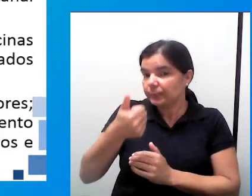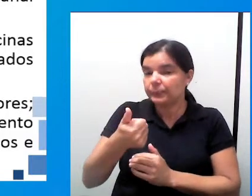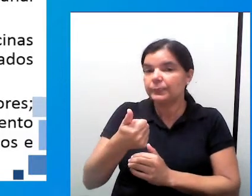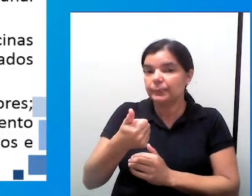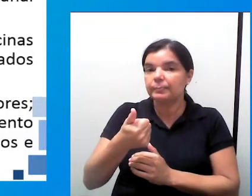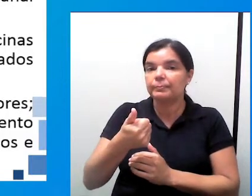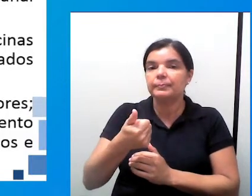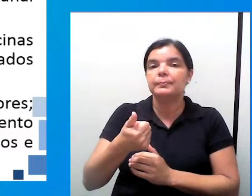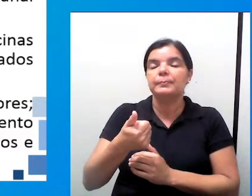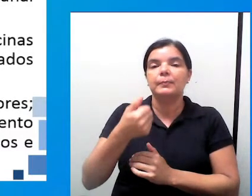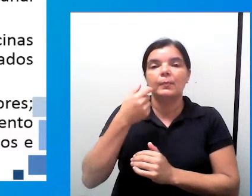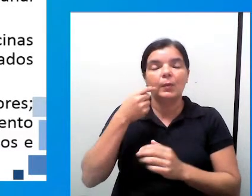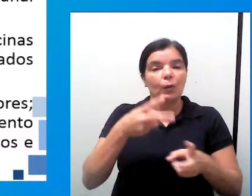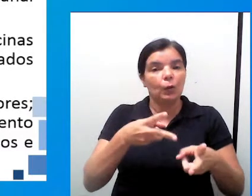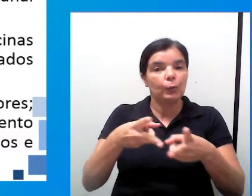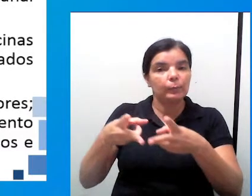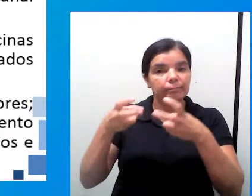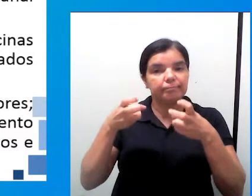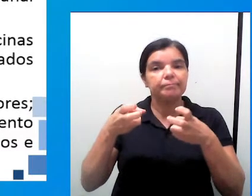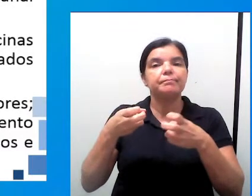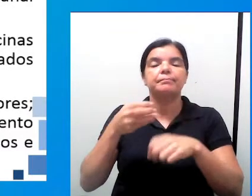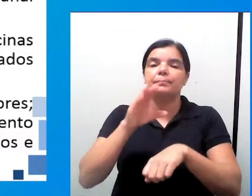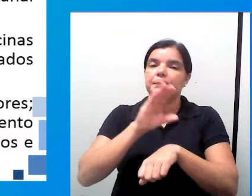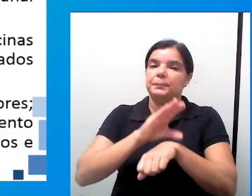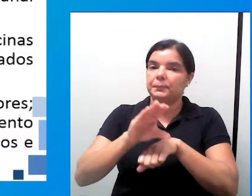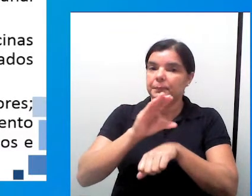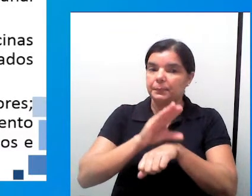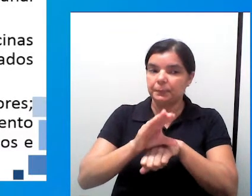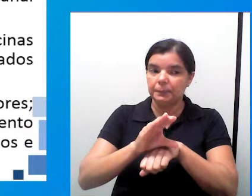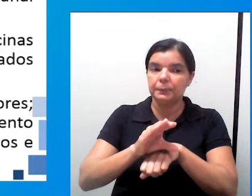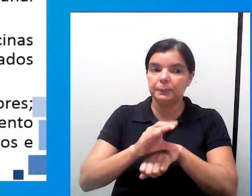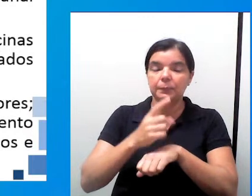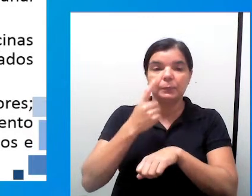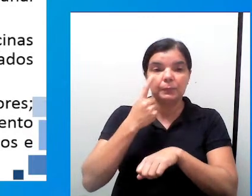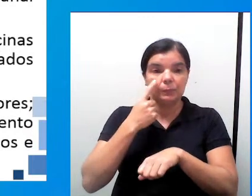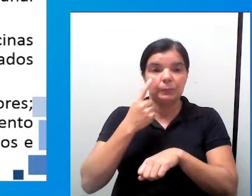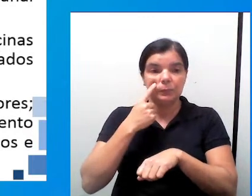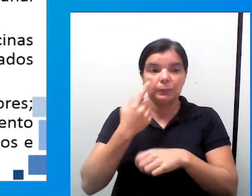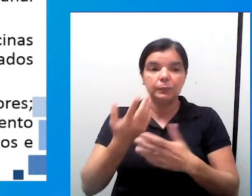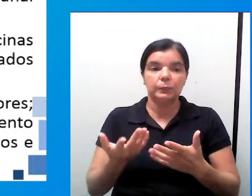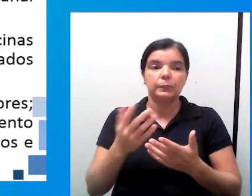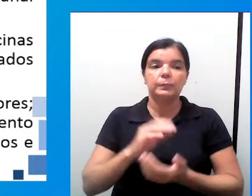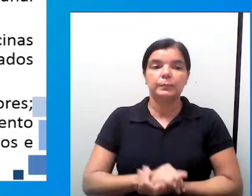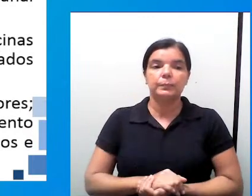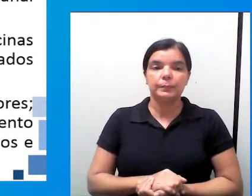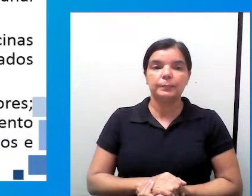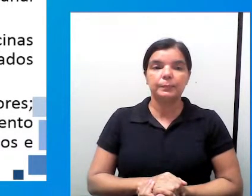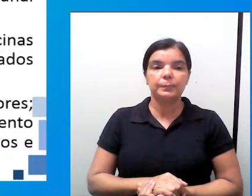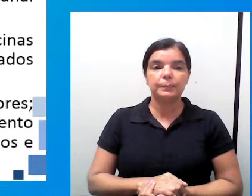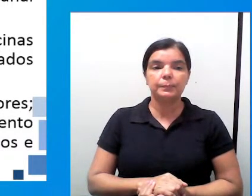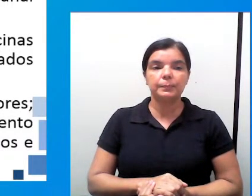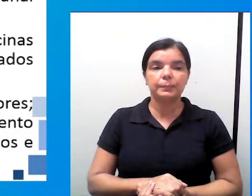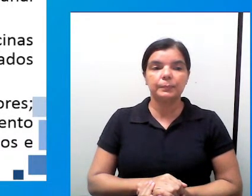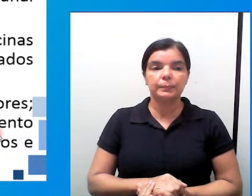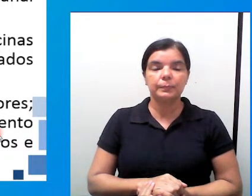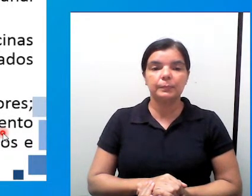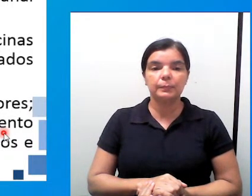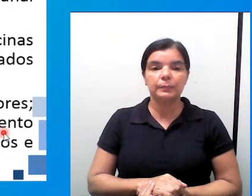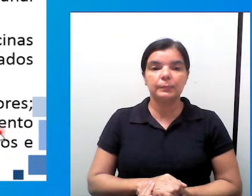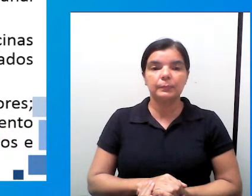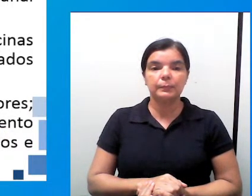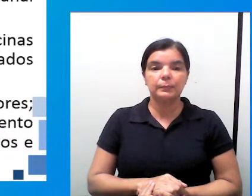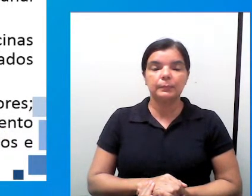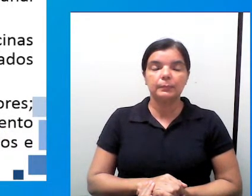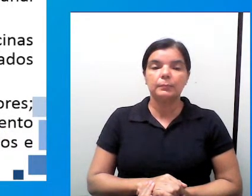visibilidade daquela ação, e aí o curso também ganha com isso na visibilidade, né.